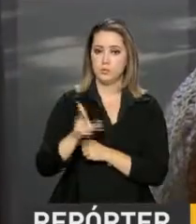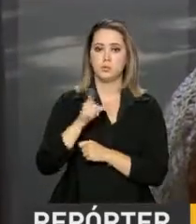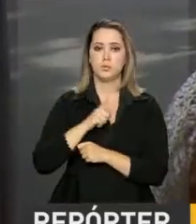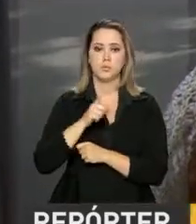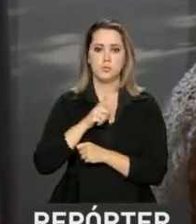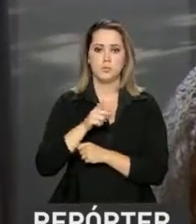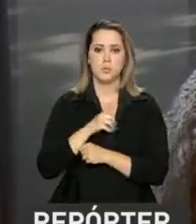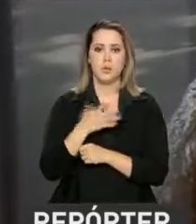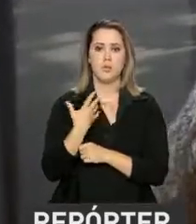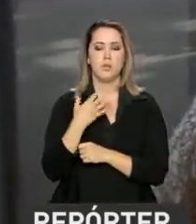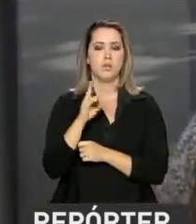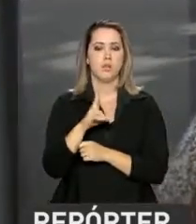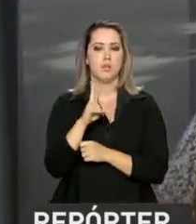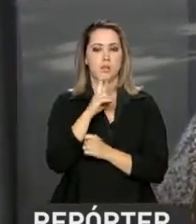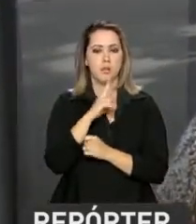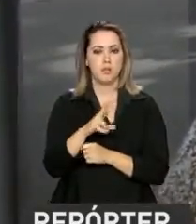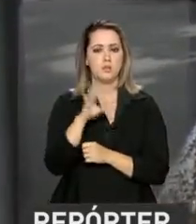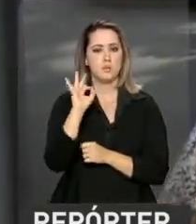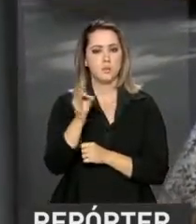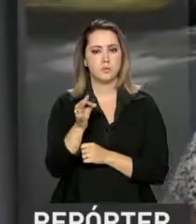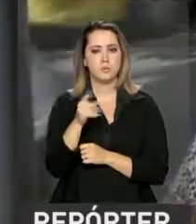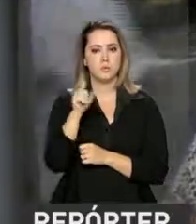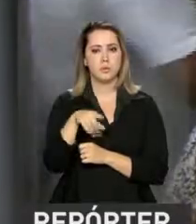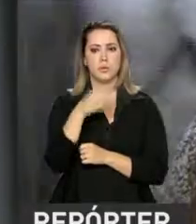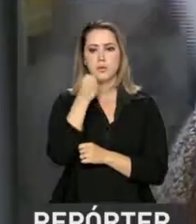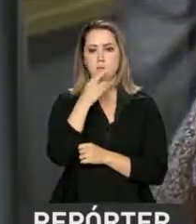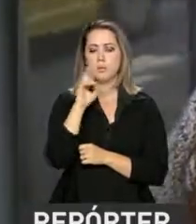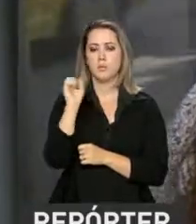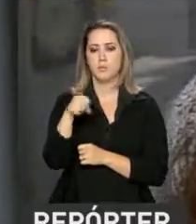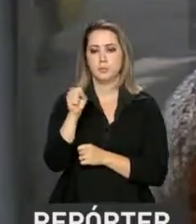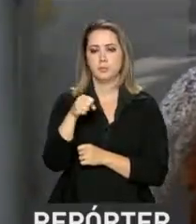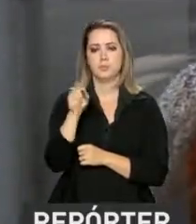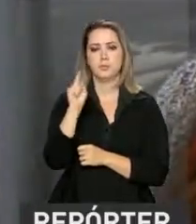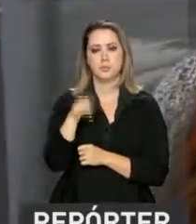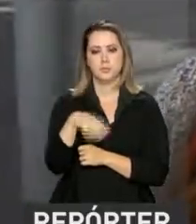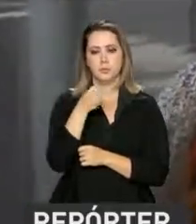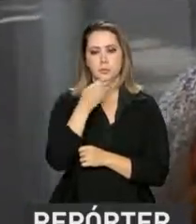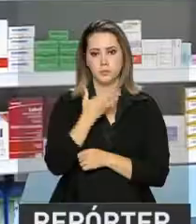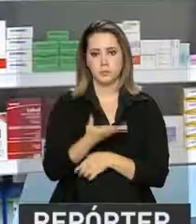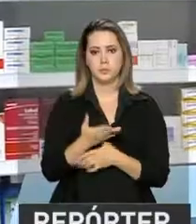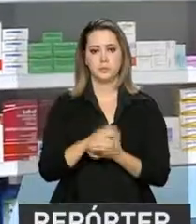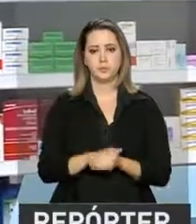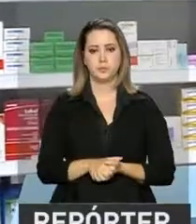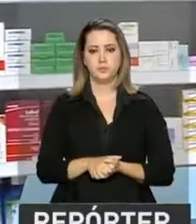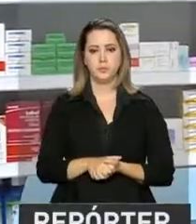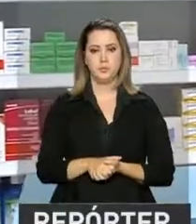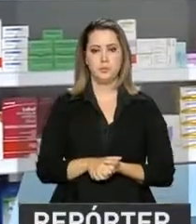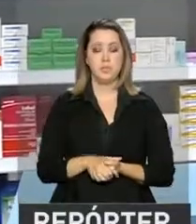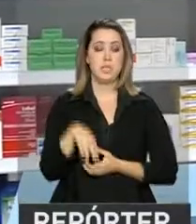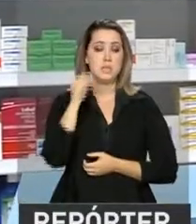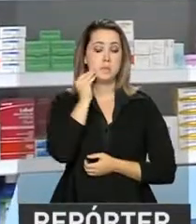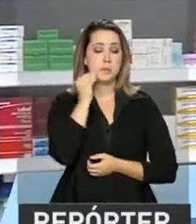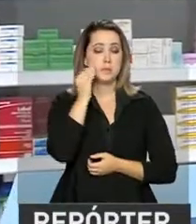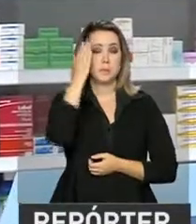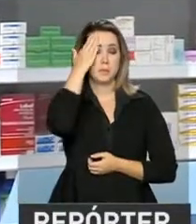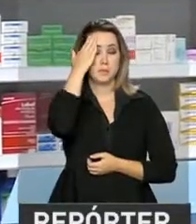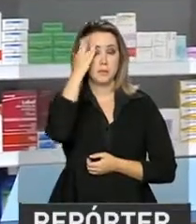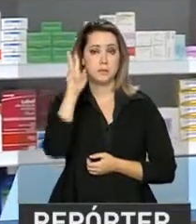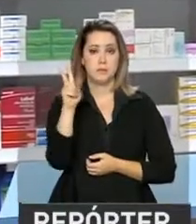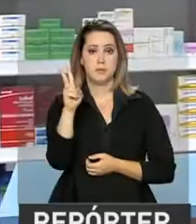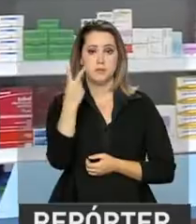uma certa precisão no resultado eu acho que é interessante sim é a praticidade né acho que é bom o teste usado para detectar o vírus